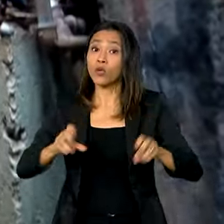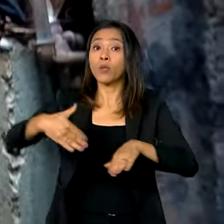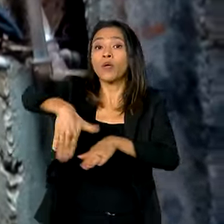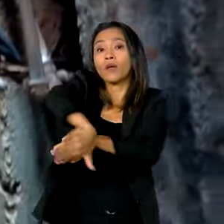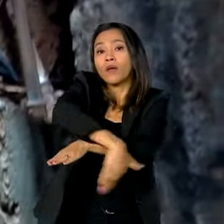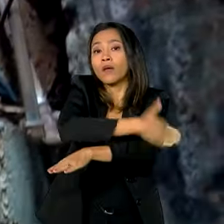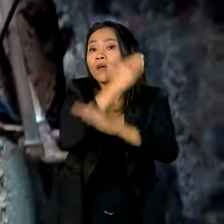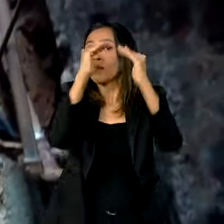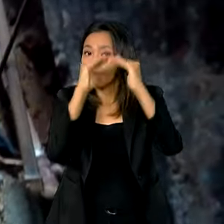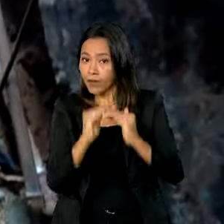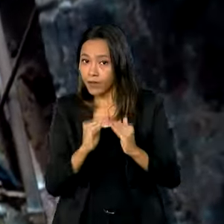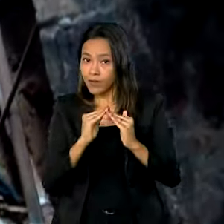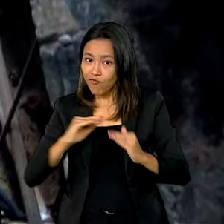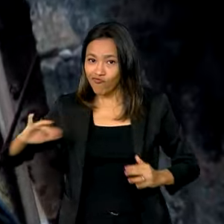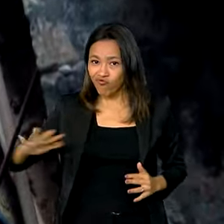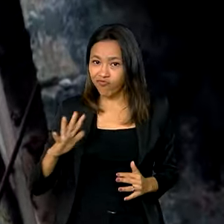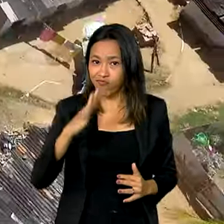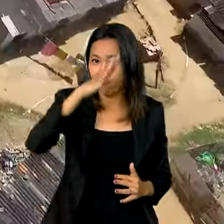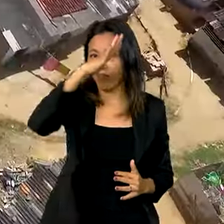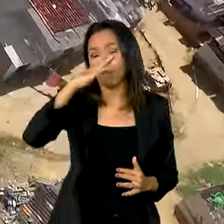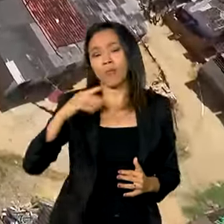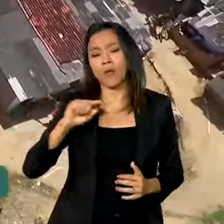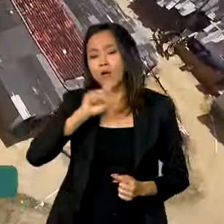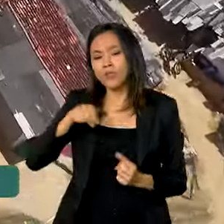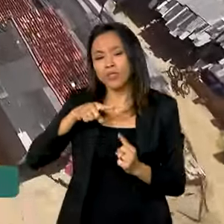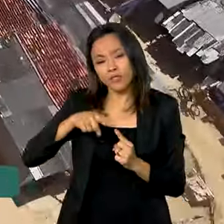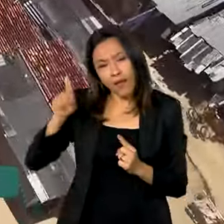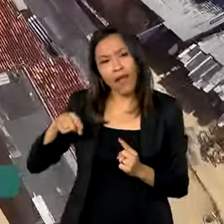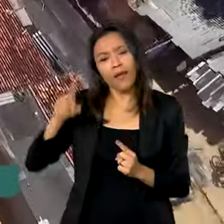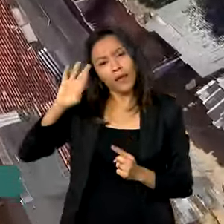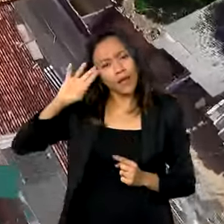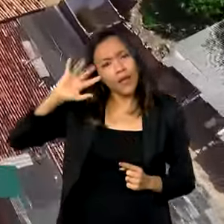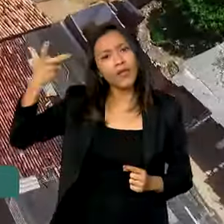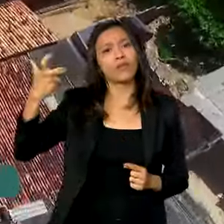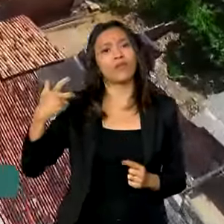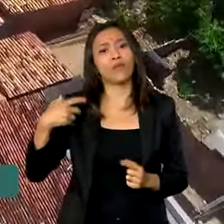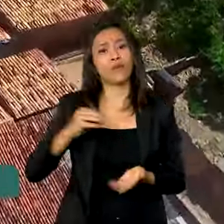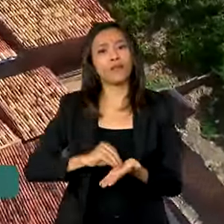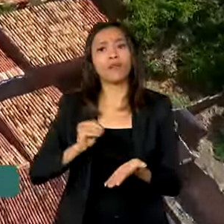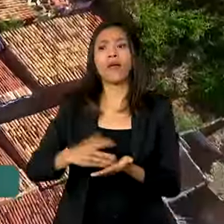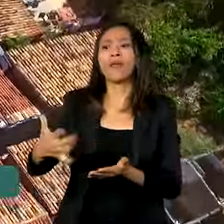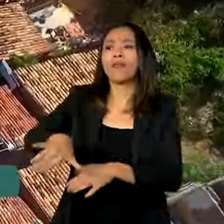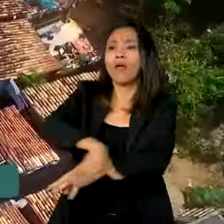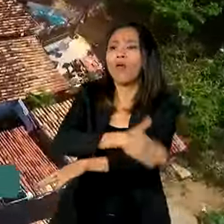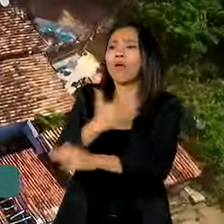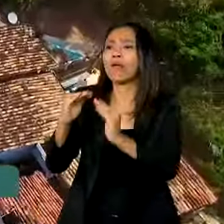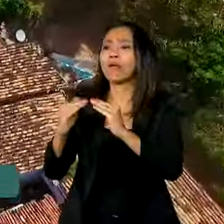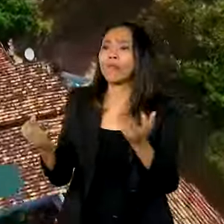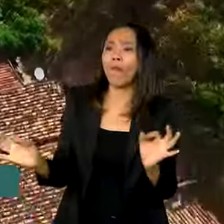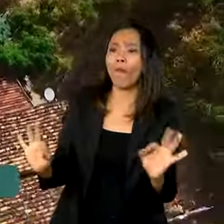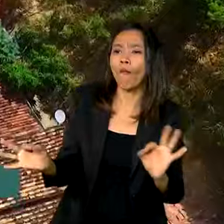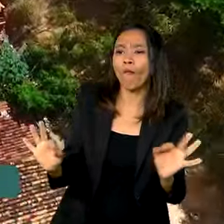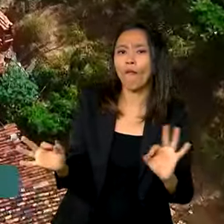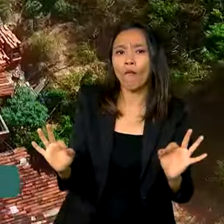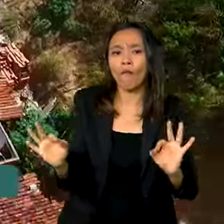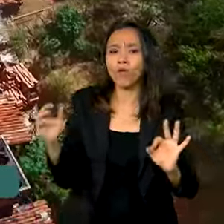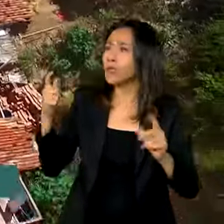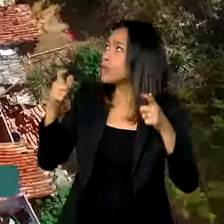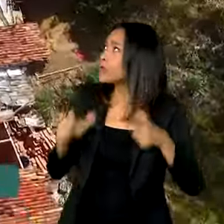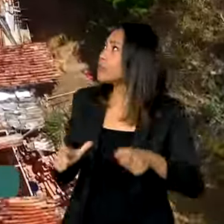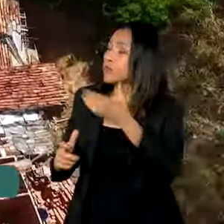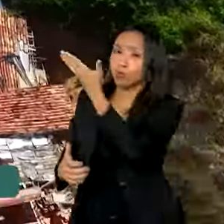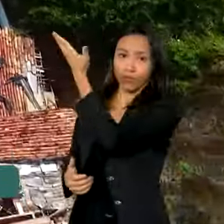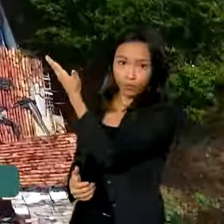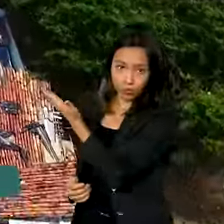nas periferias. O intuito é buscar soluções para a ausência de endereços formais em áreas periféricas,